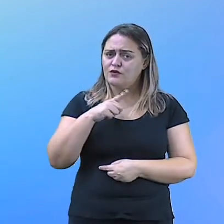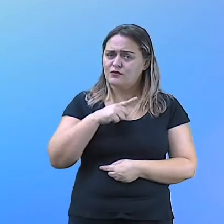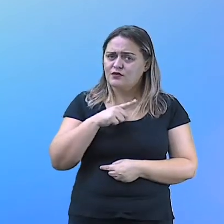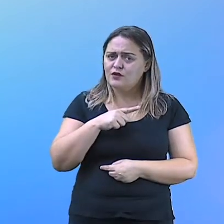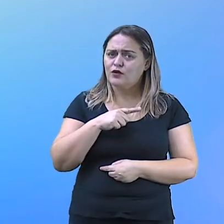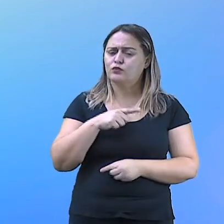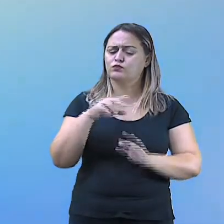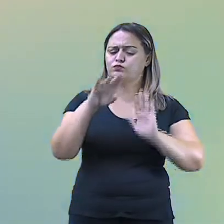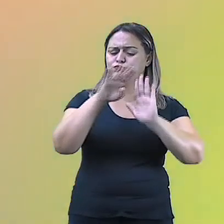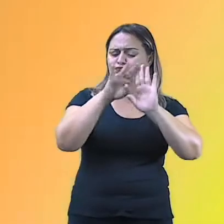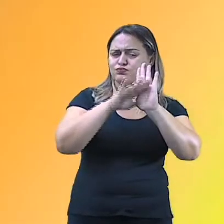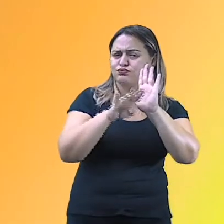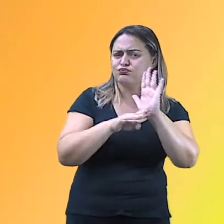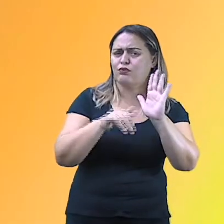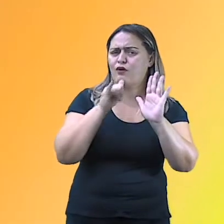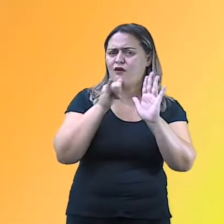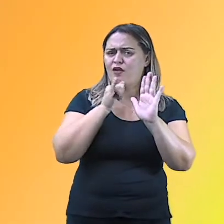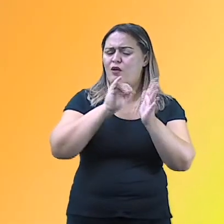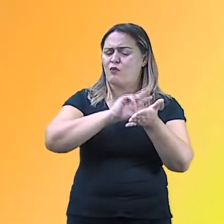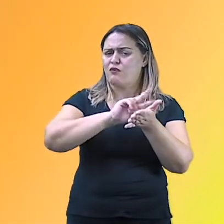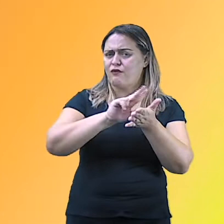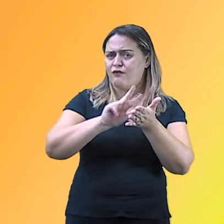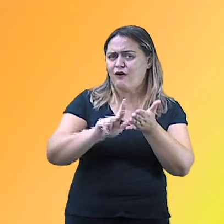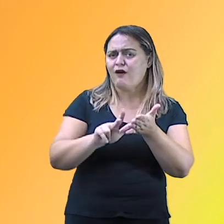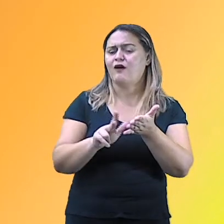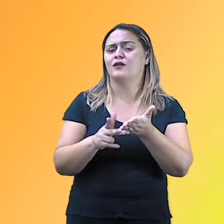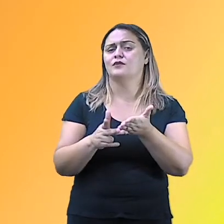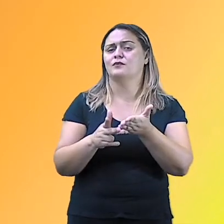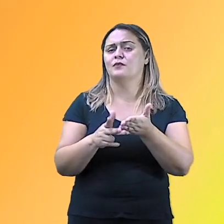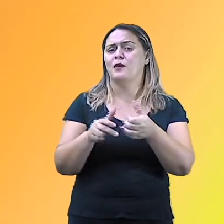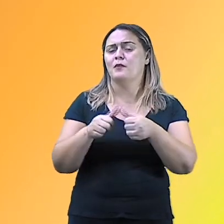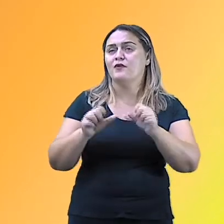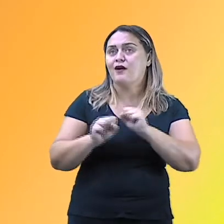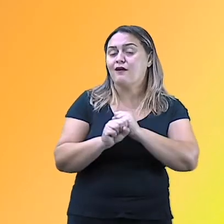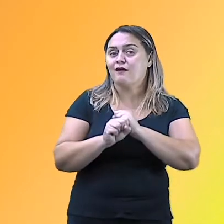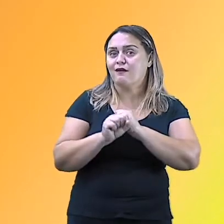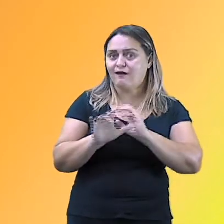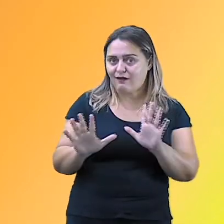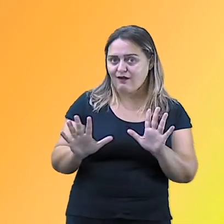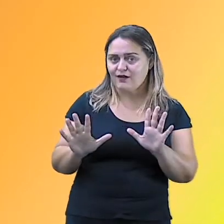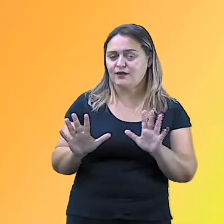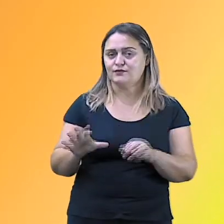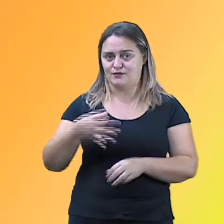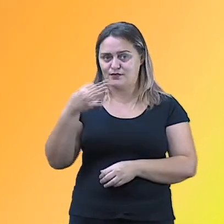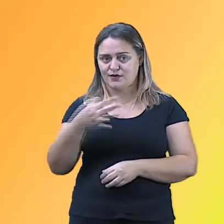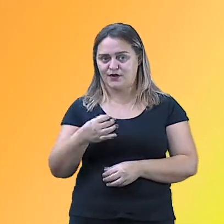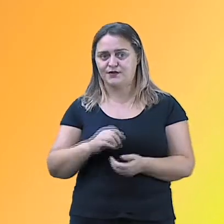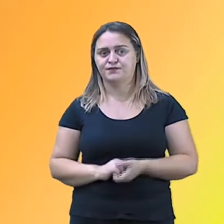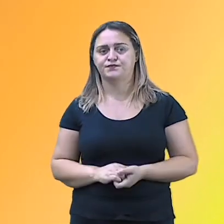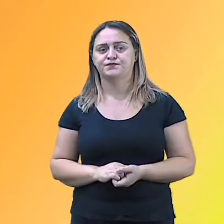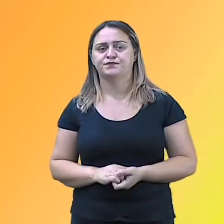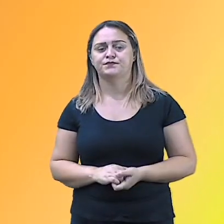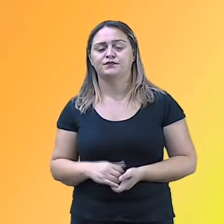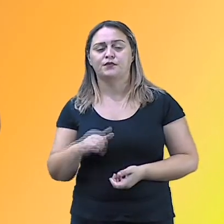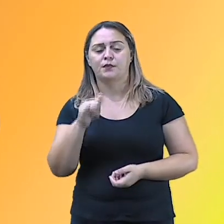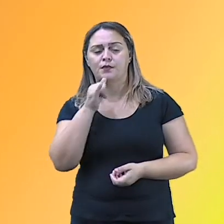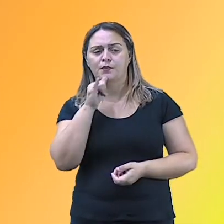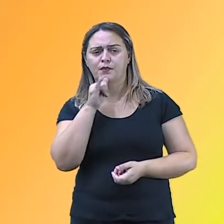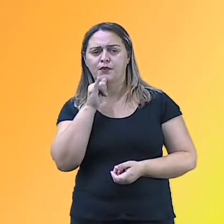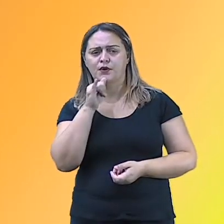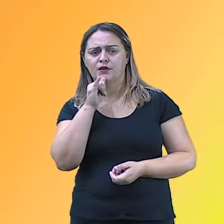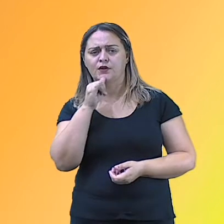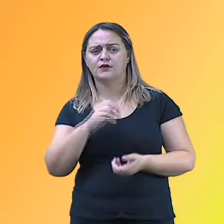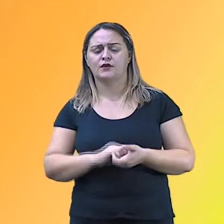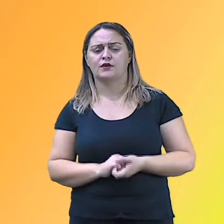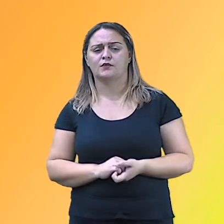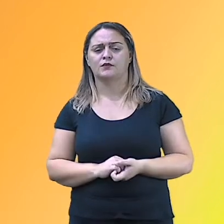fique bem esclarecido. Então, vejamos. Aqui nós temos os exemplos sobre essa transitividade